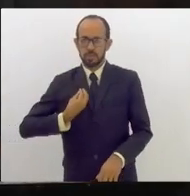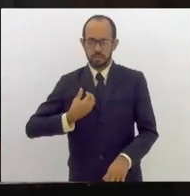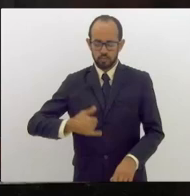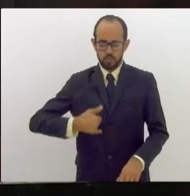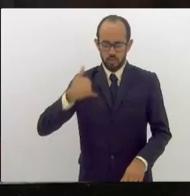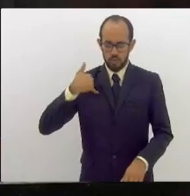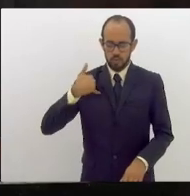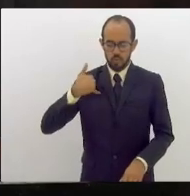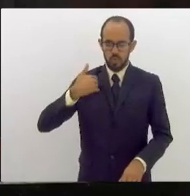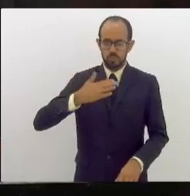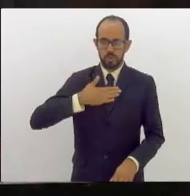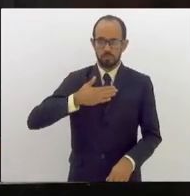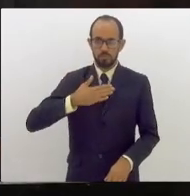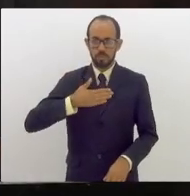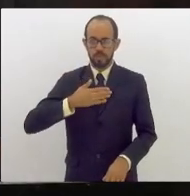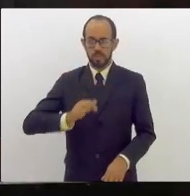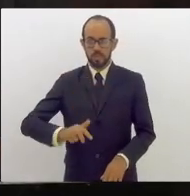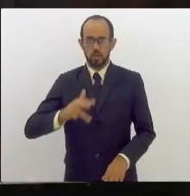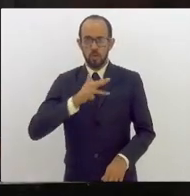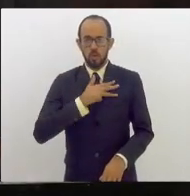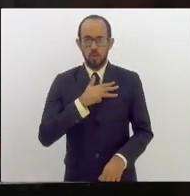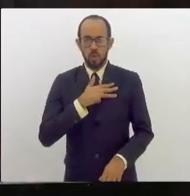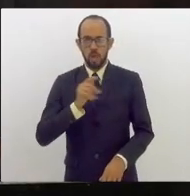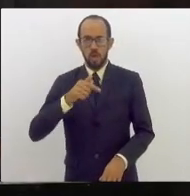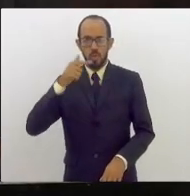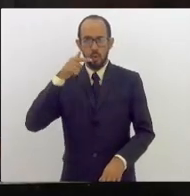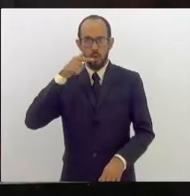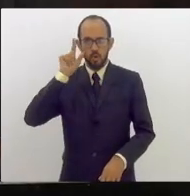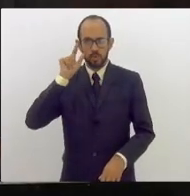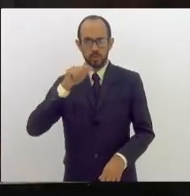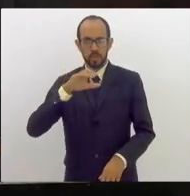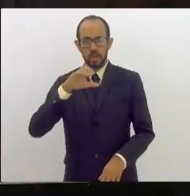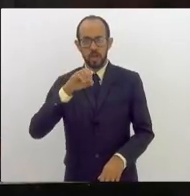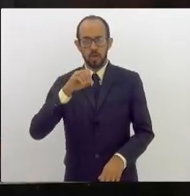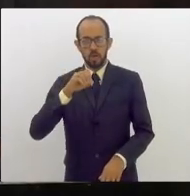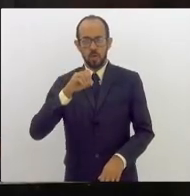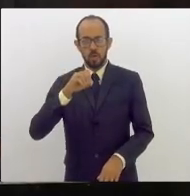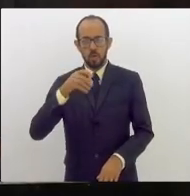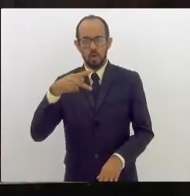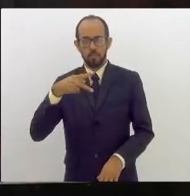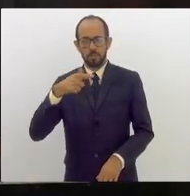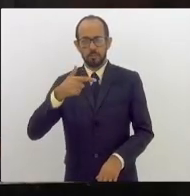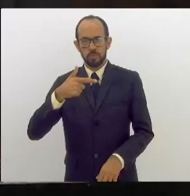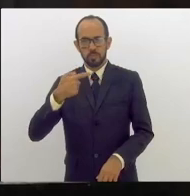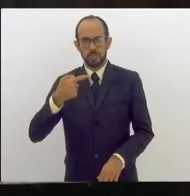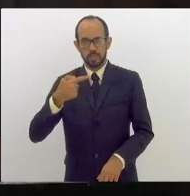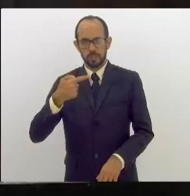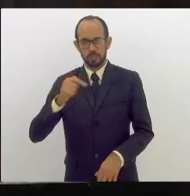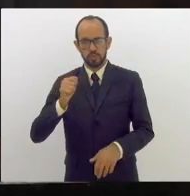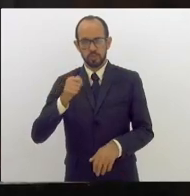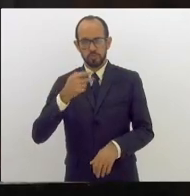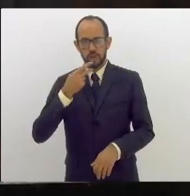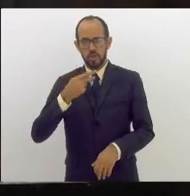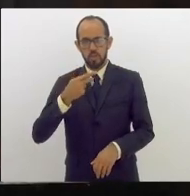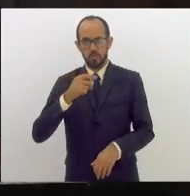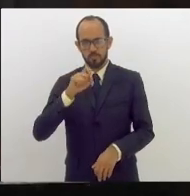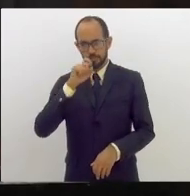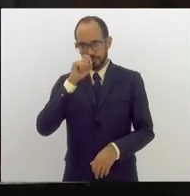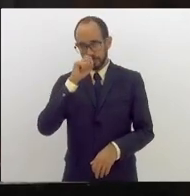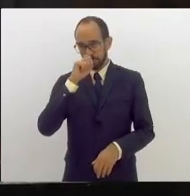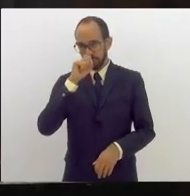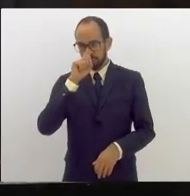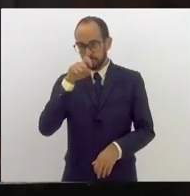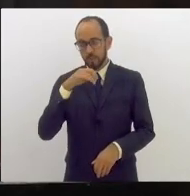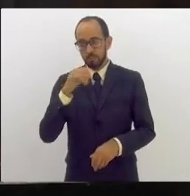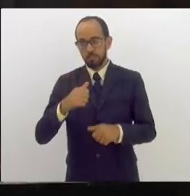do presente eleito Luiz Inácio Lula da Silva 27 no Egito né primeiro ressaltar